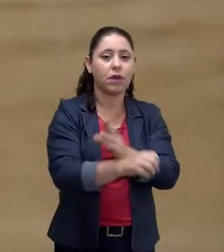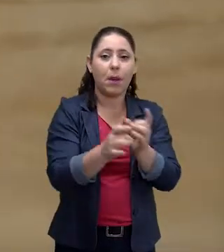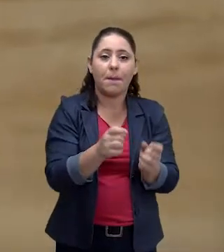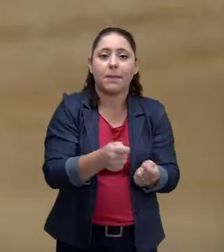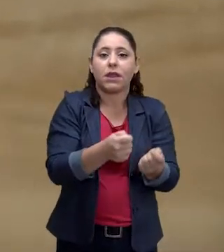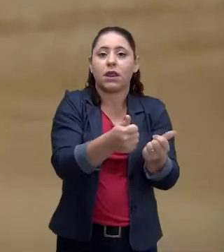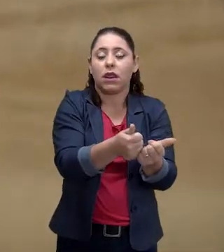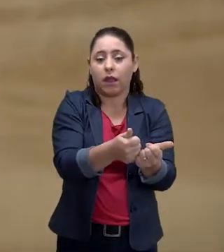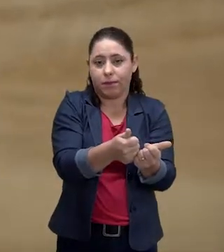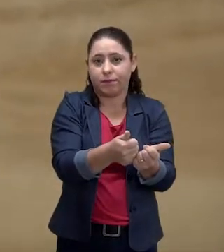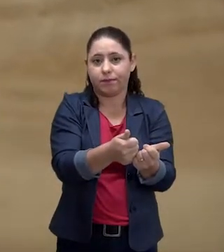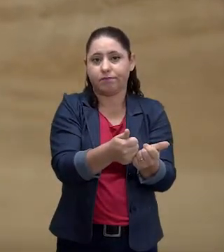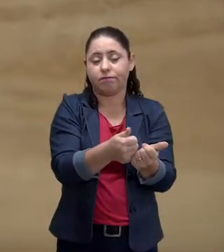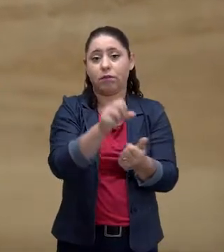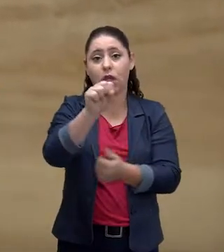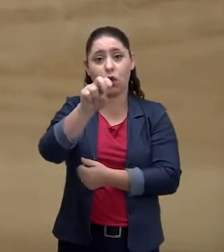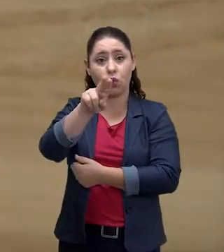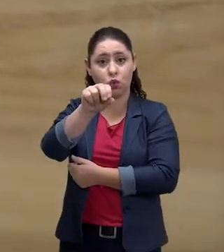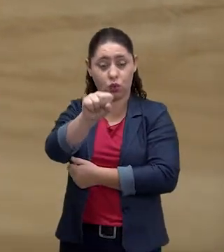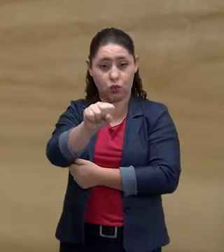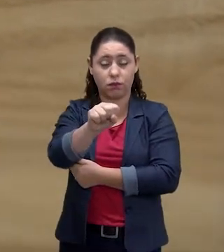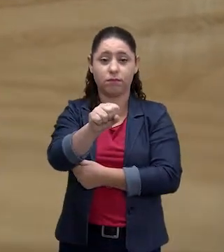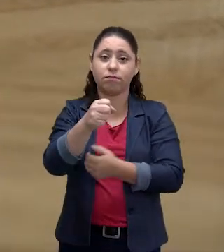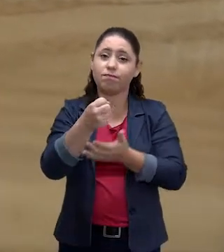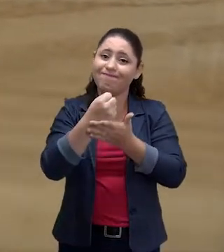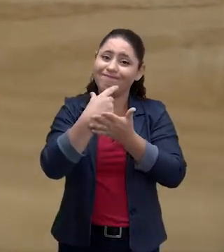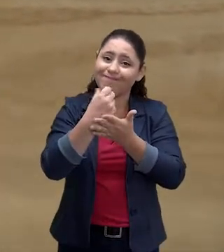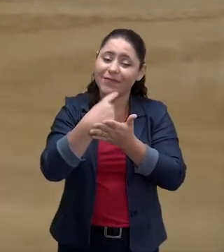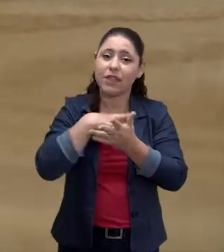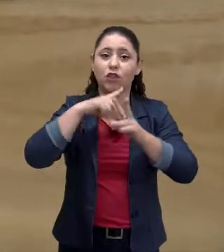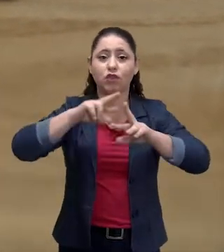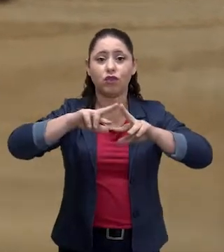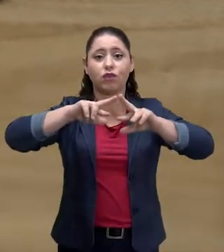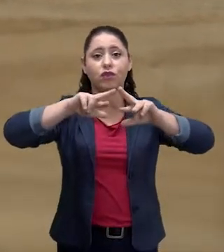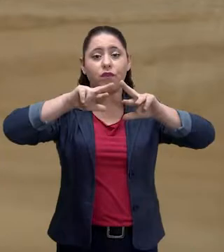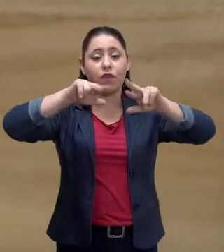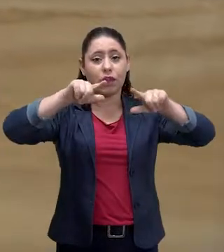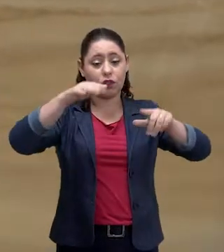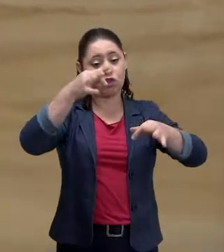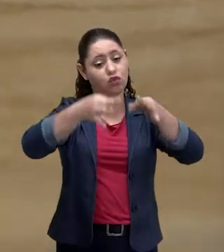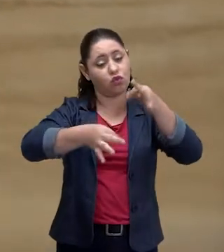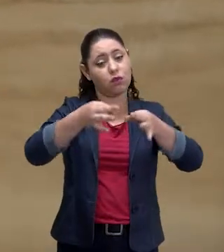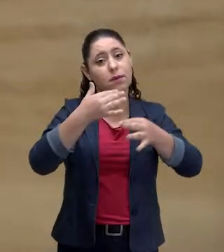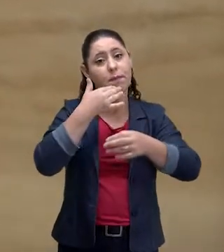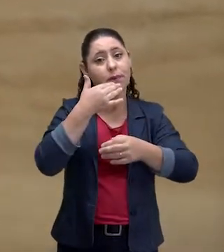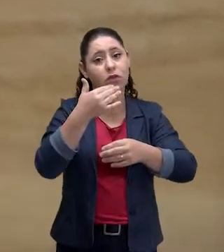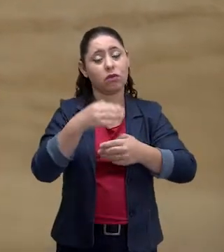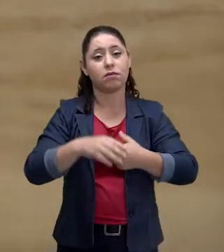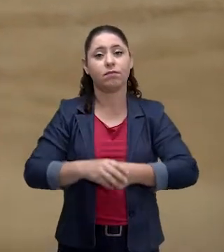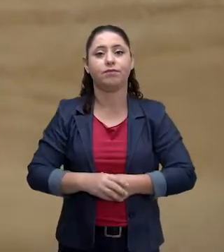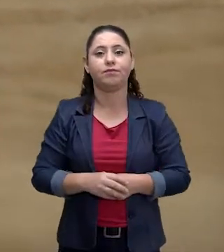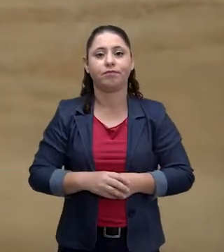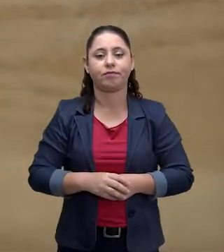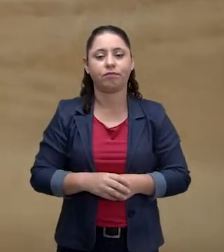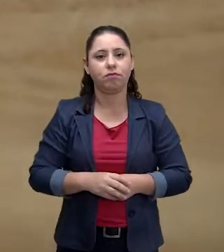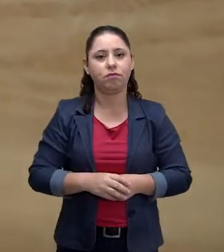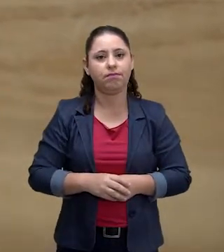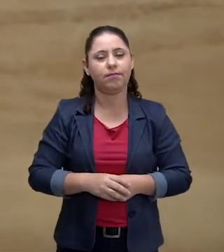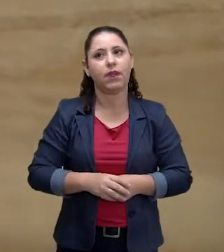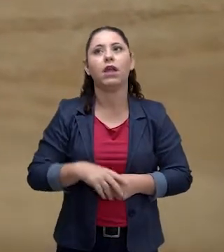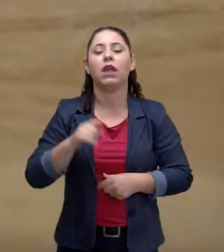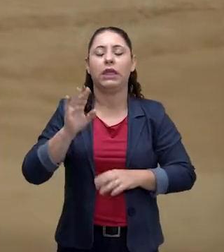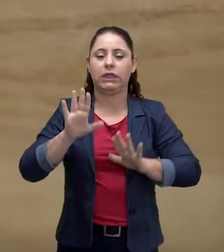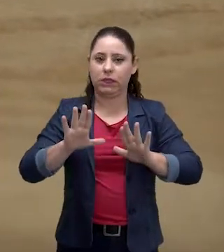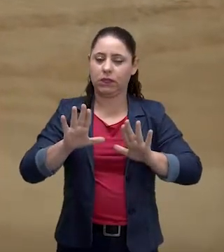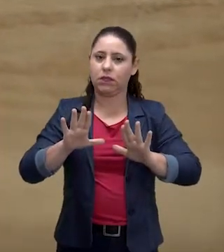para fornecimento pelo SUS. Esses medicamentos têm uma forma um pouco diferente de judicialização. Então, a depender